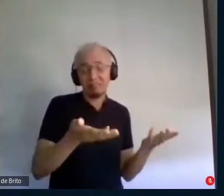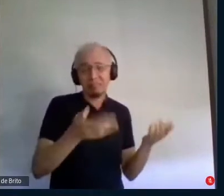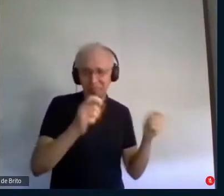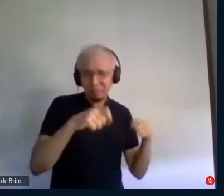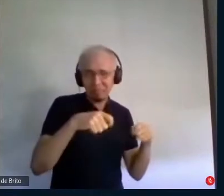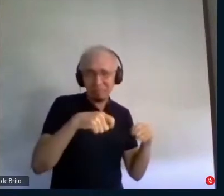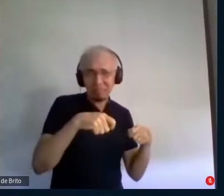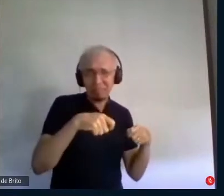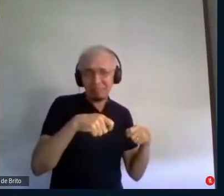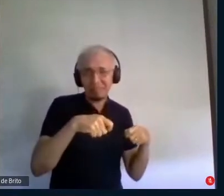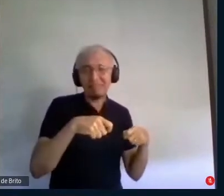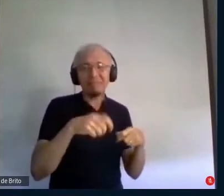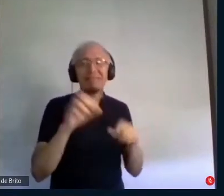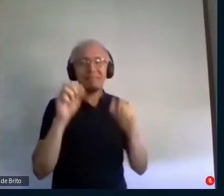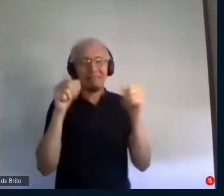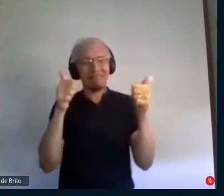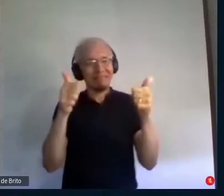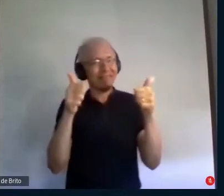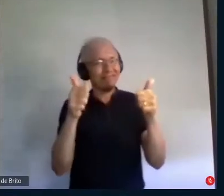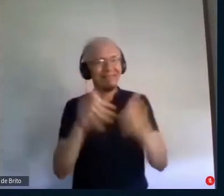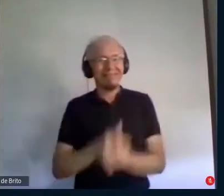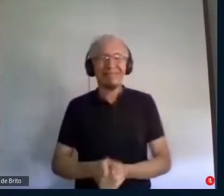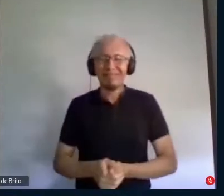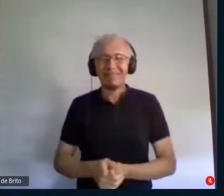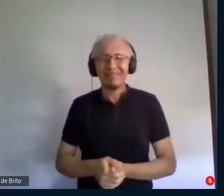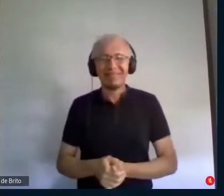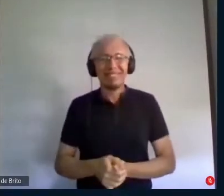ser? Pode.